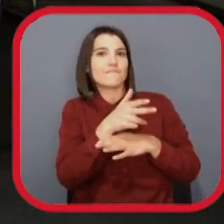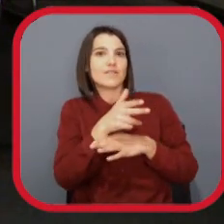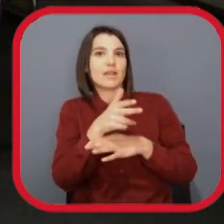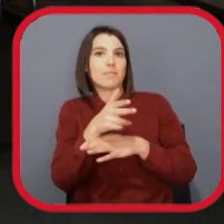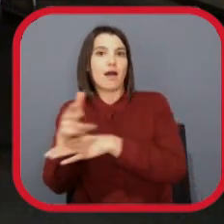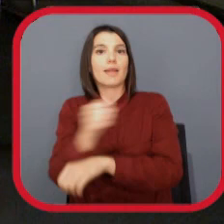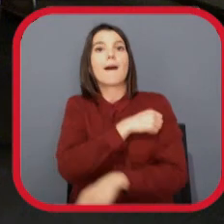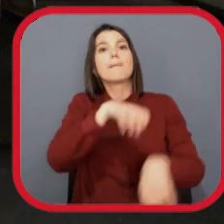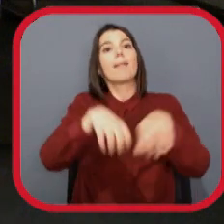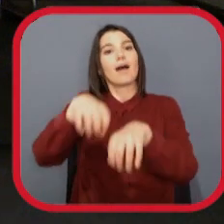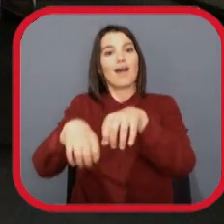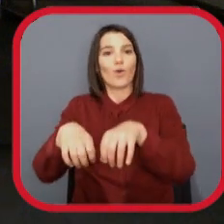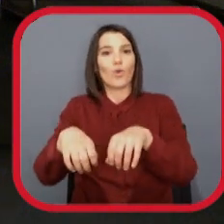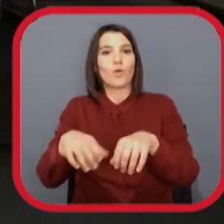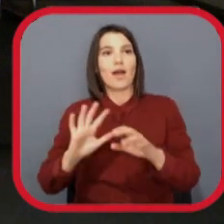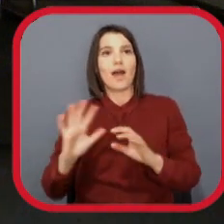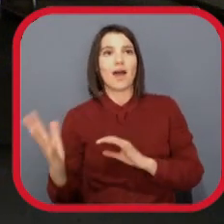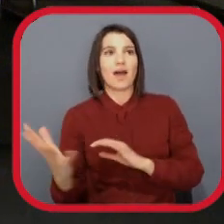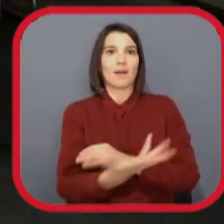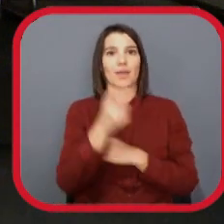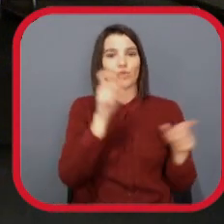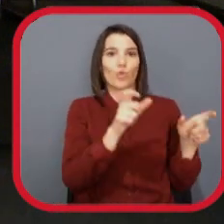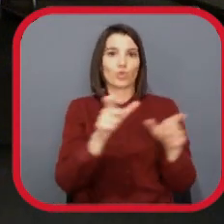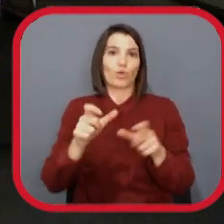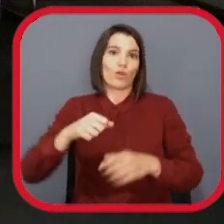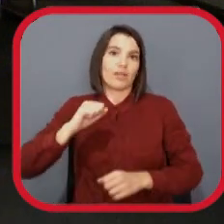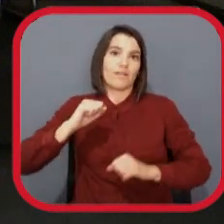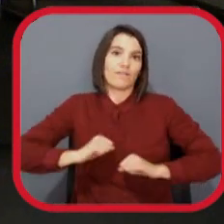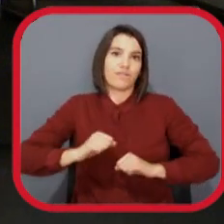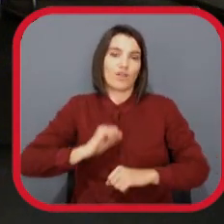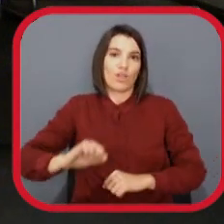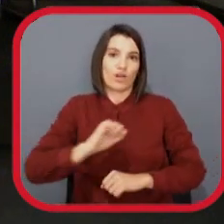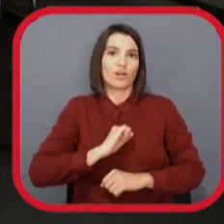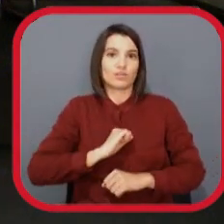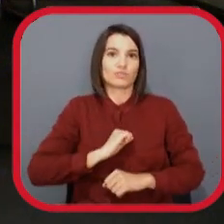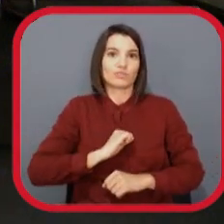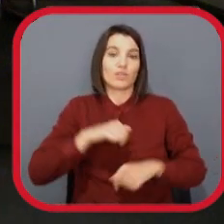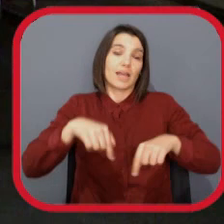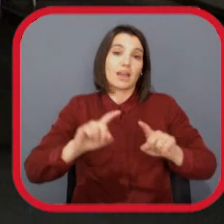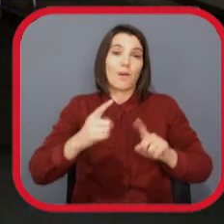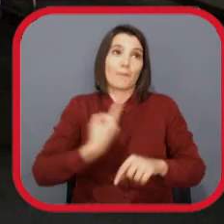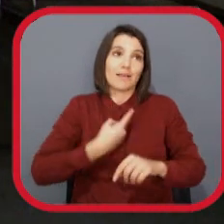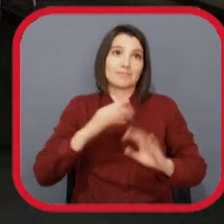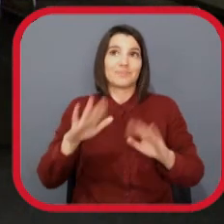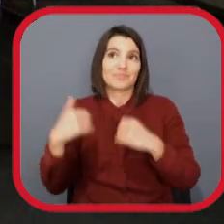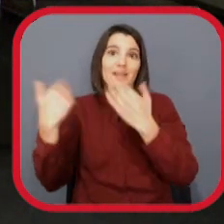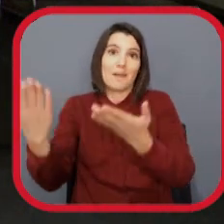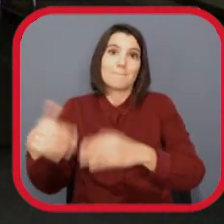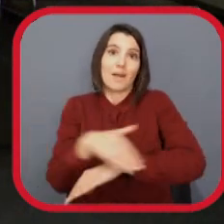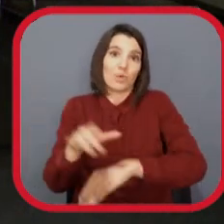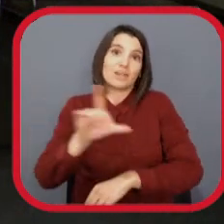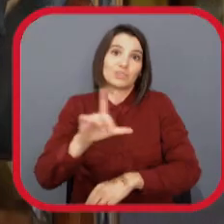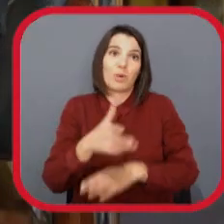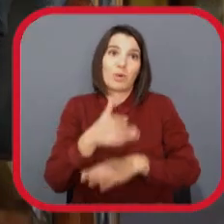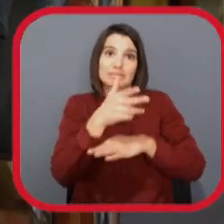bairro num ambiente controlado, era um ambiente nosso. Aqui não, nós temos que ir para as ruas de